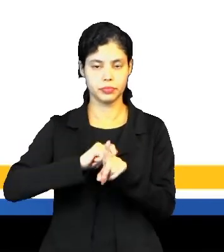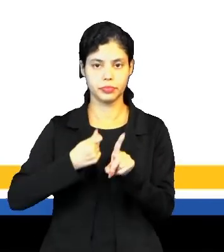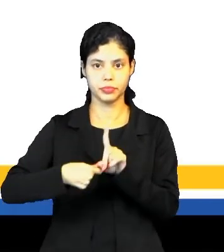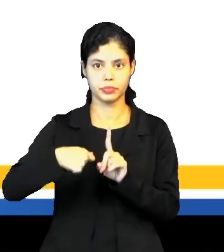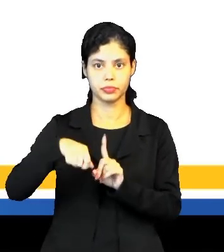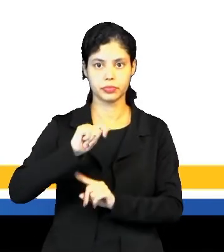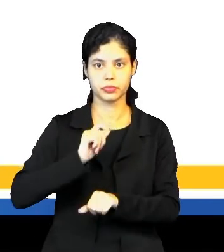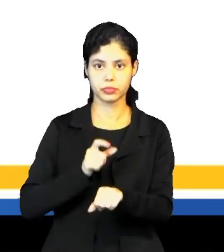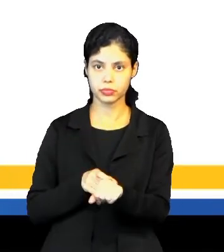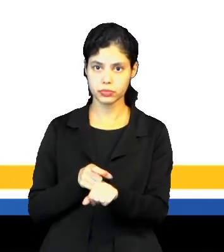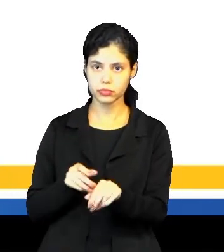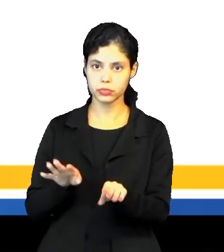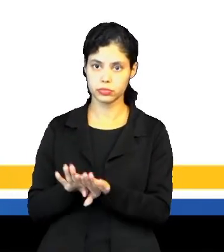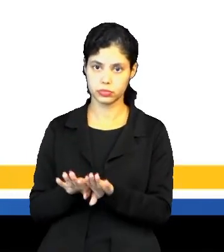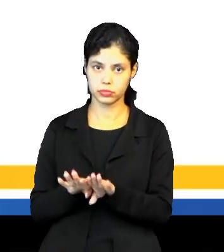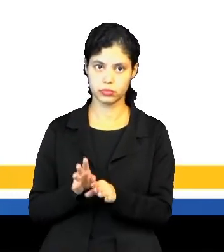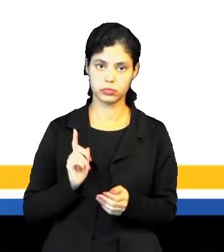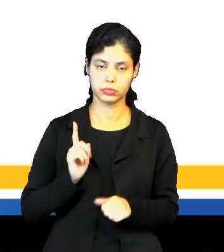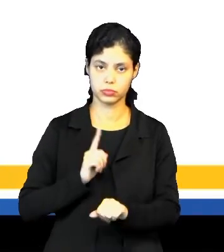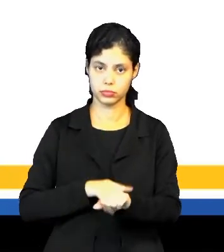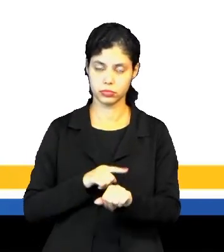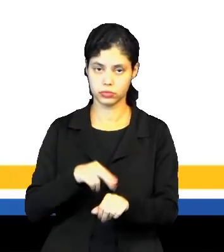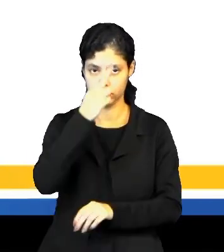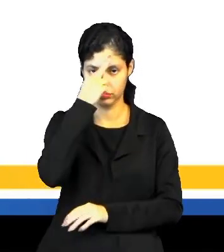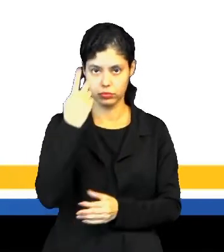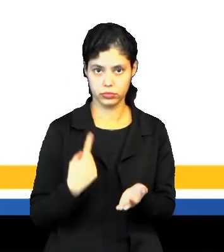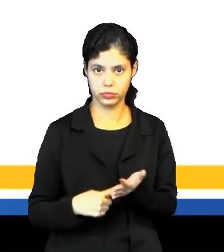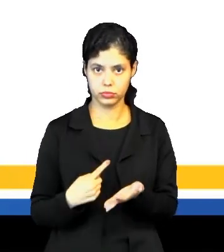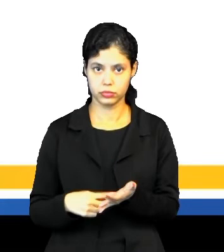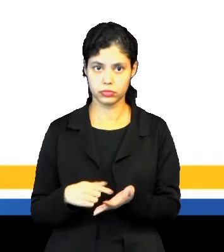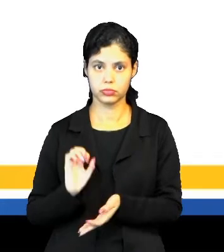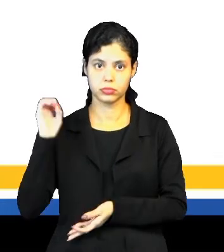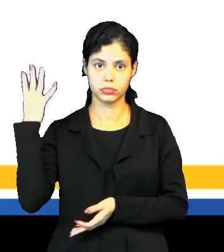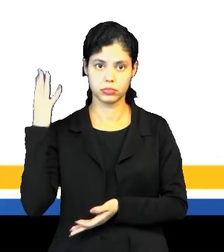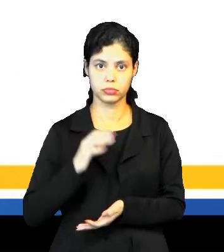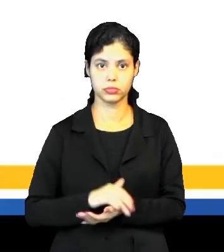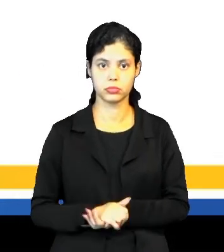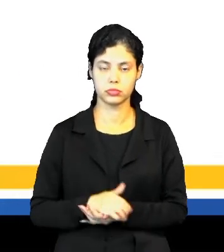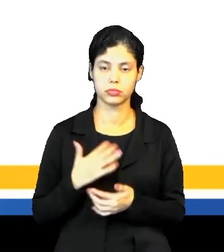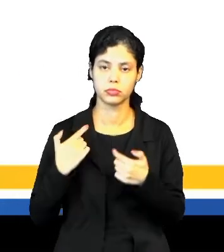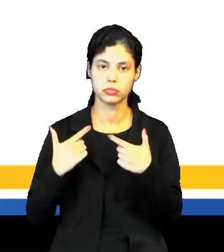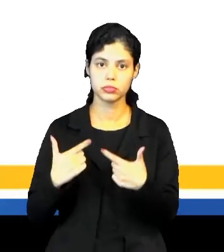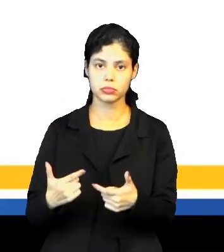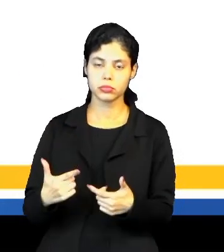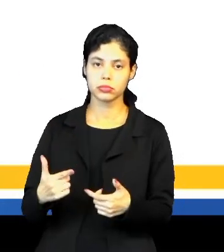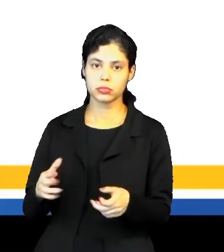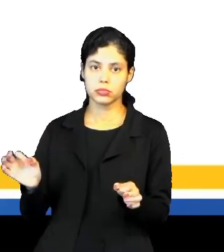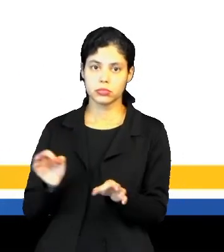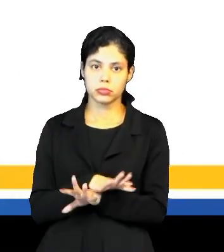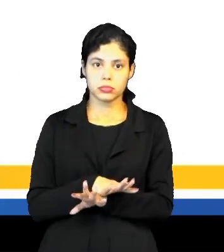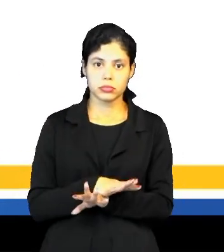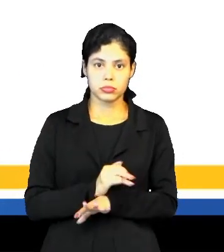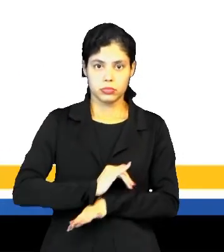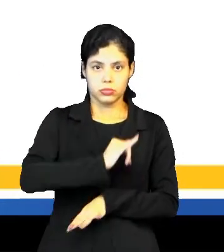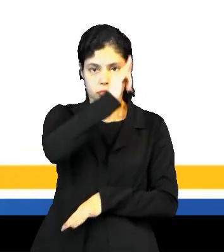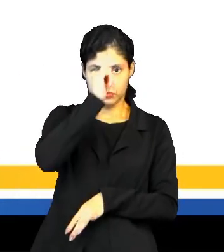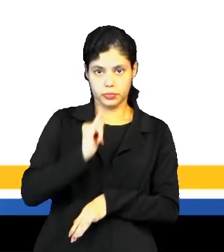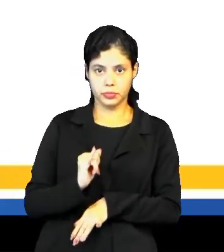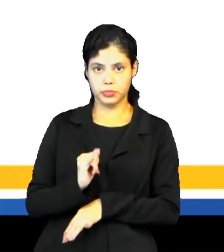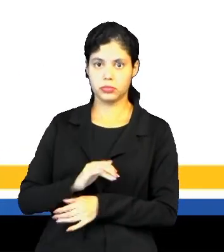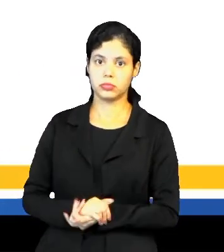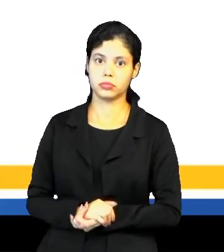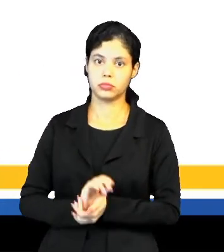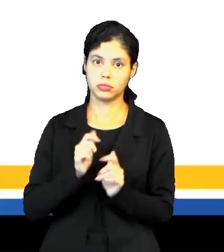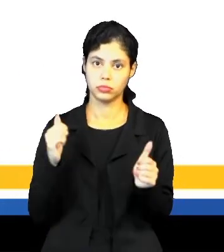primeiros relógios também. O tempo histórico é marcado por grandes acontecimentos como guerras, quedas de impérios, grandes